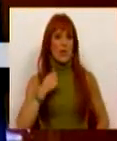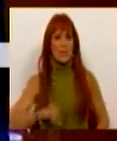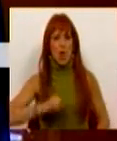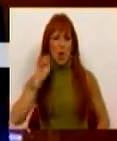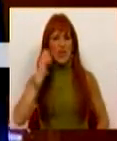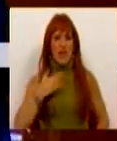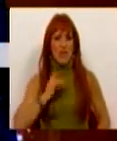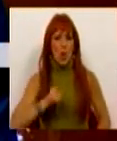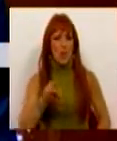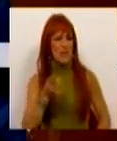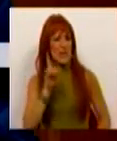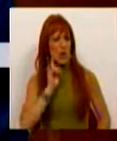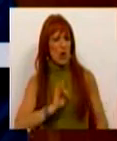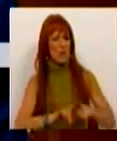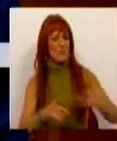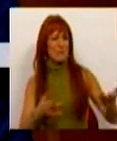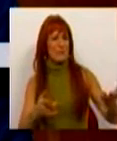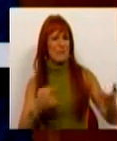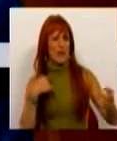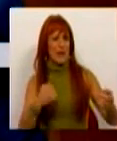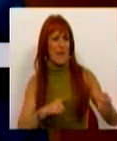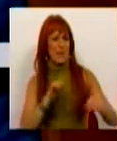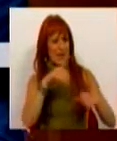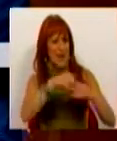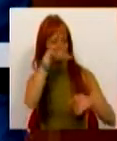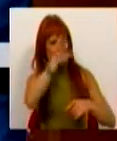melhor déficit do que aquele que a senhora Deputada teve no